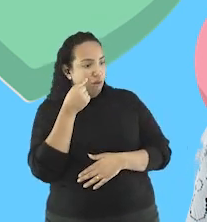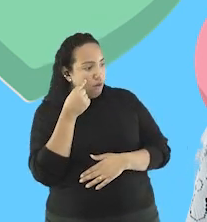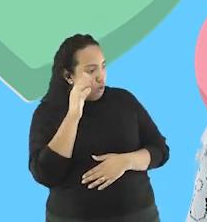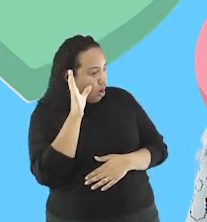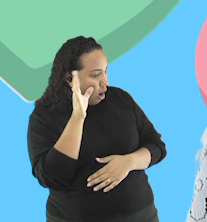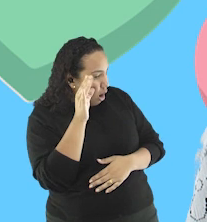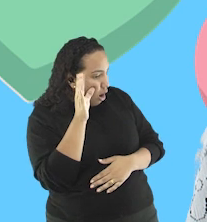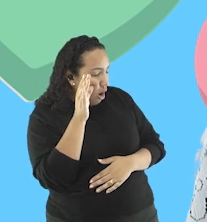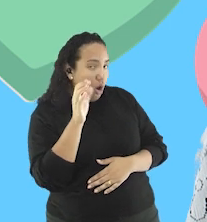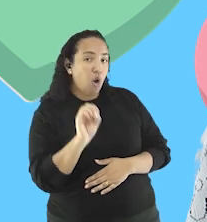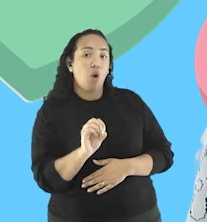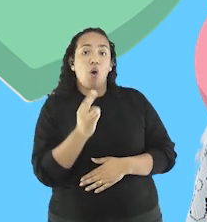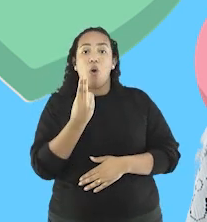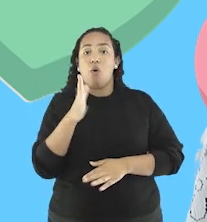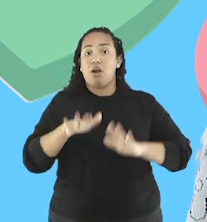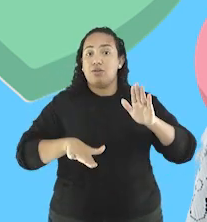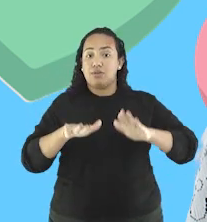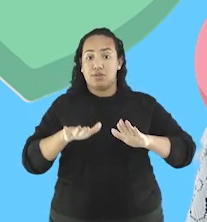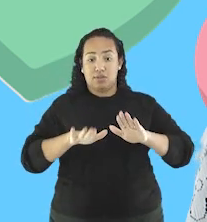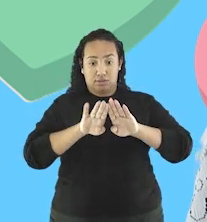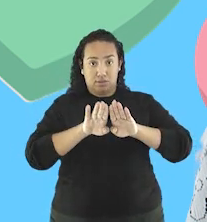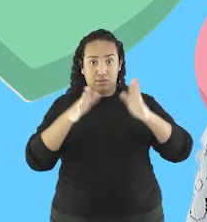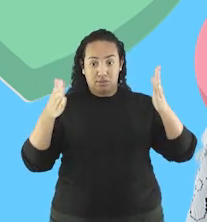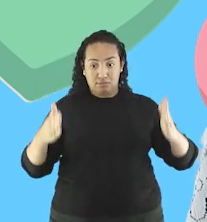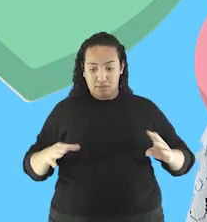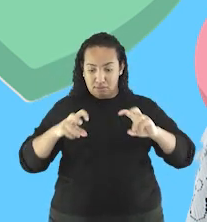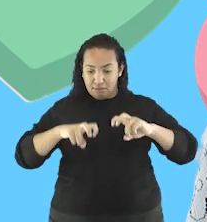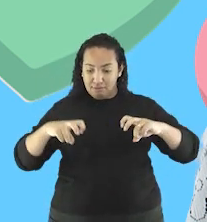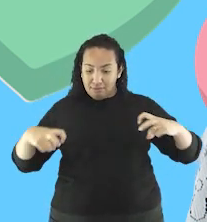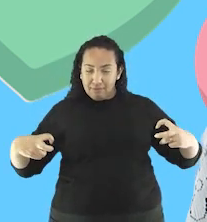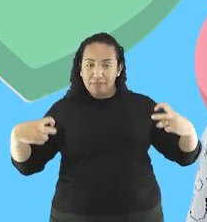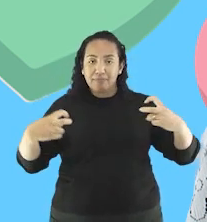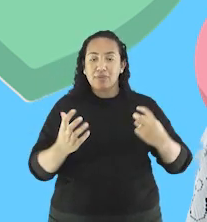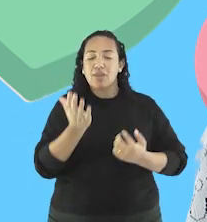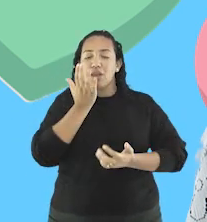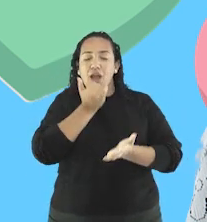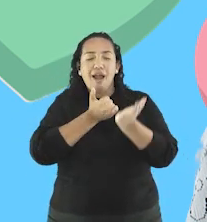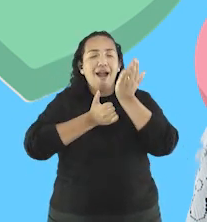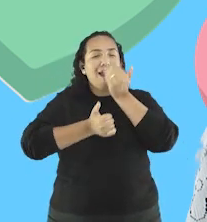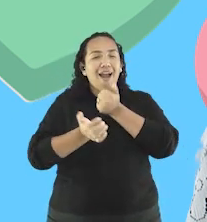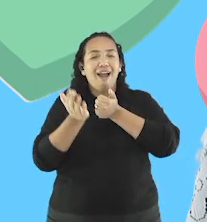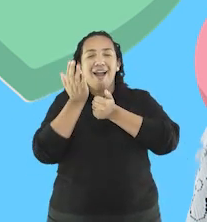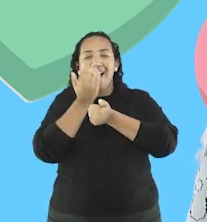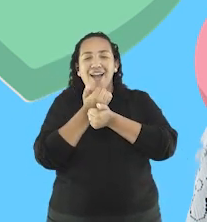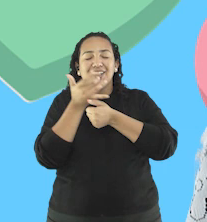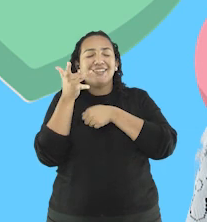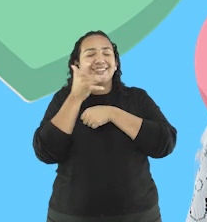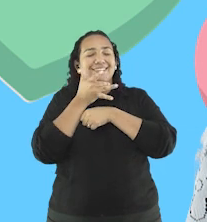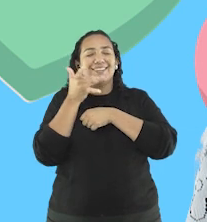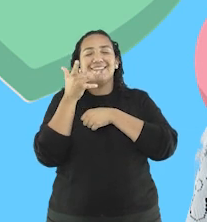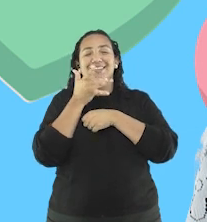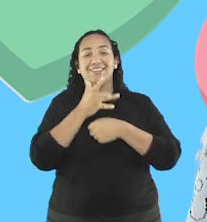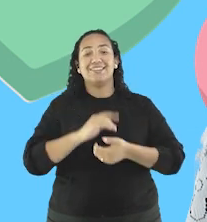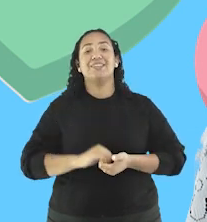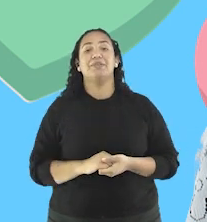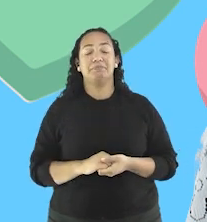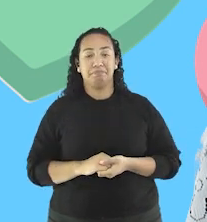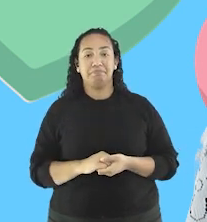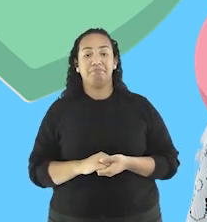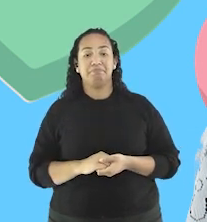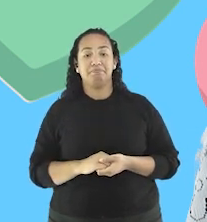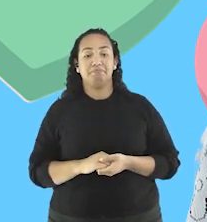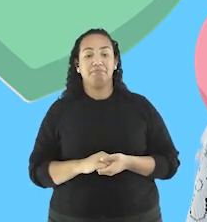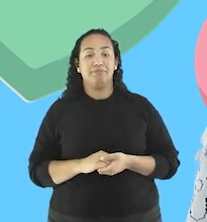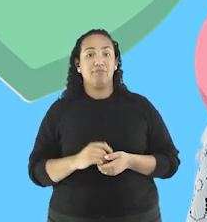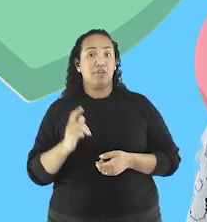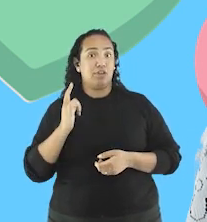perto, ou quando sentávamos à mesa para saborear uma das receitas preparadas.